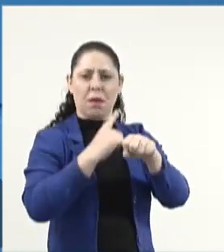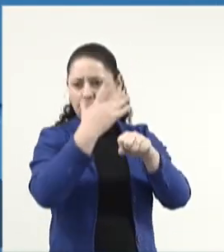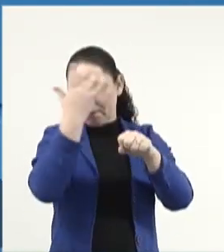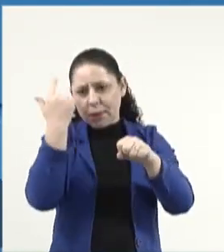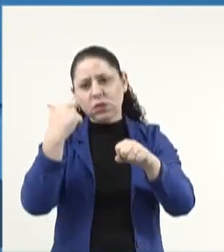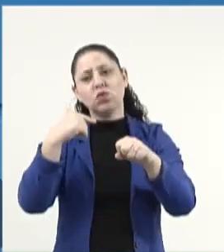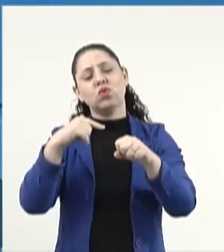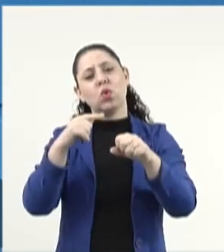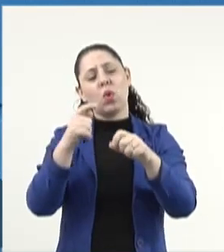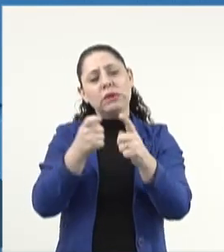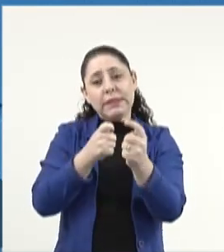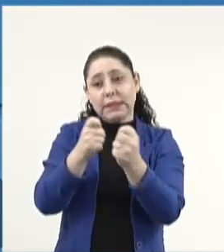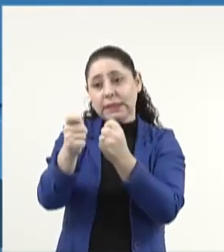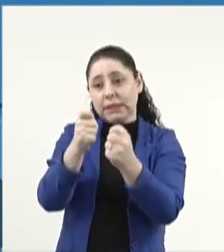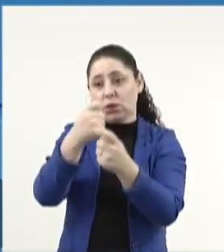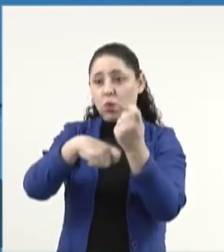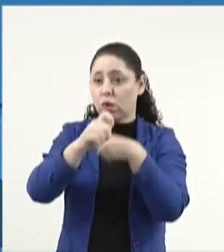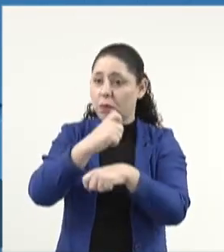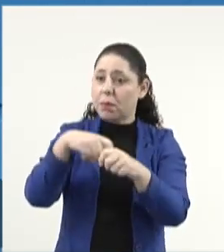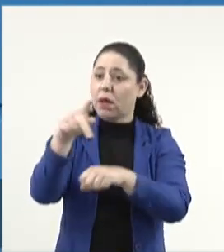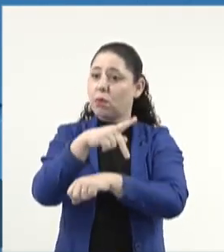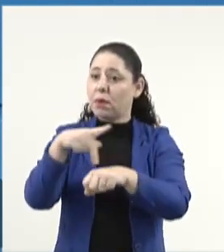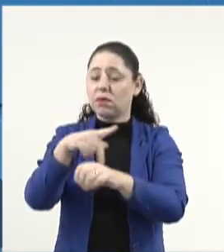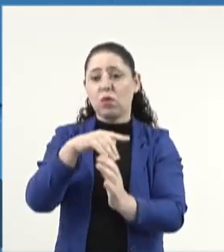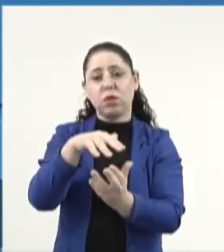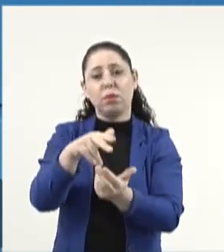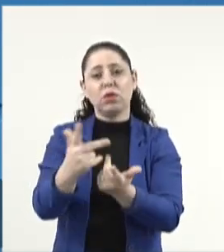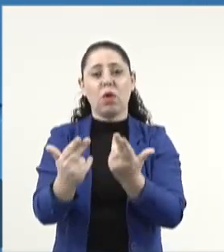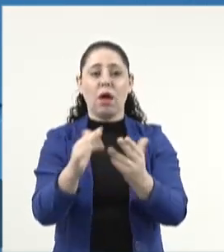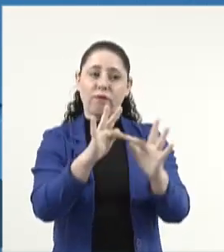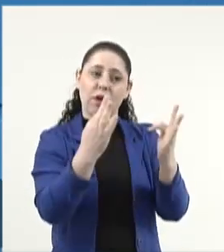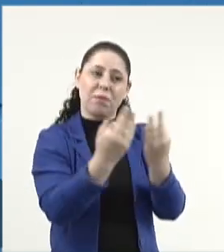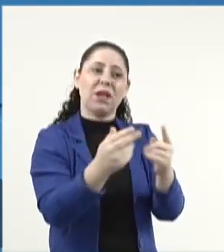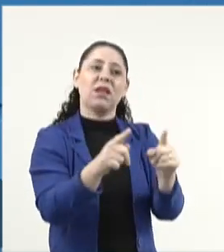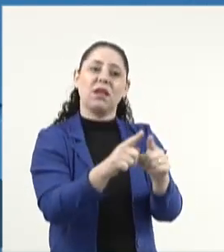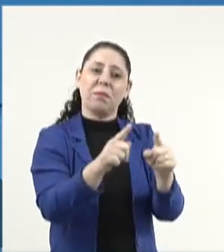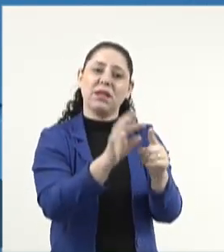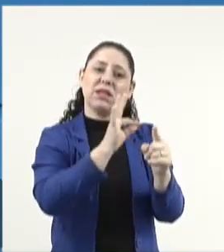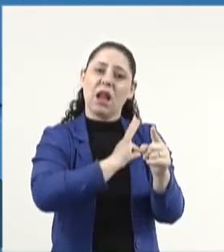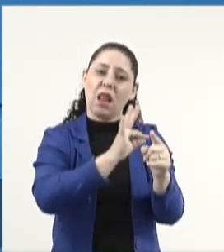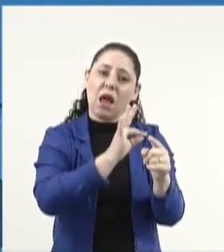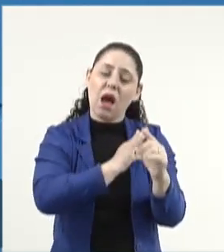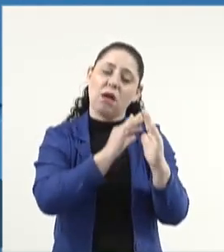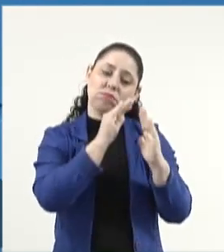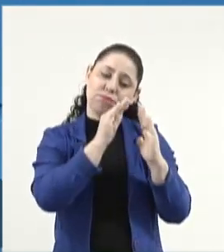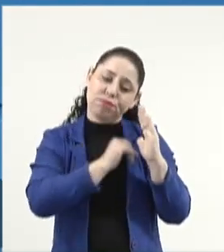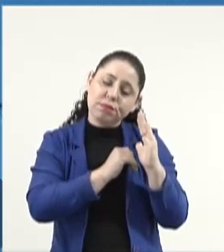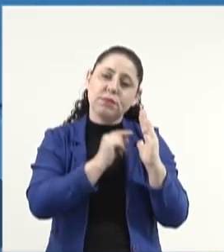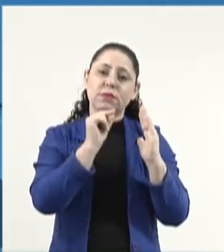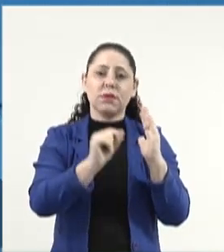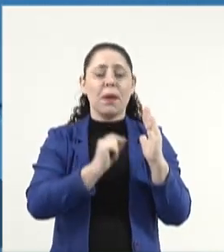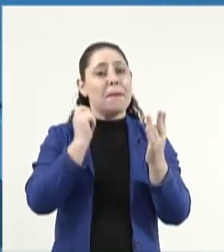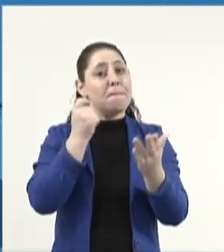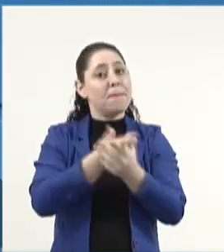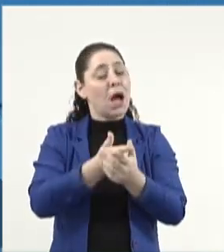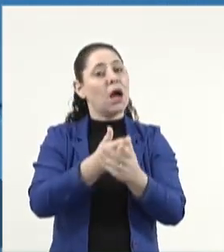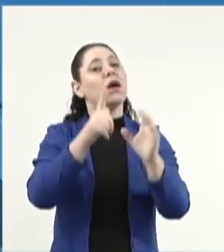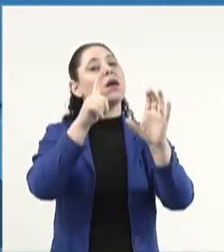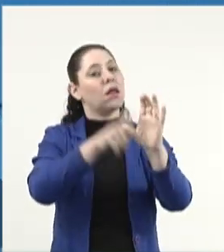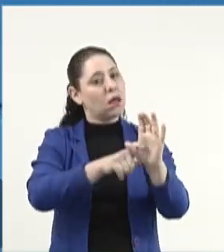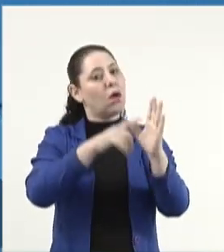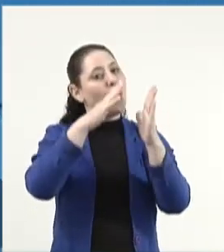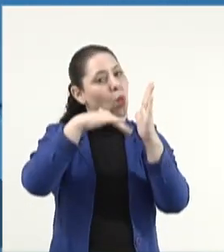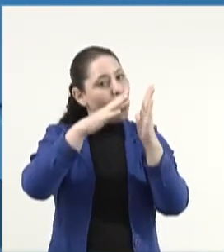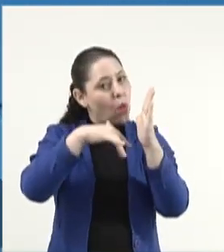a economia do Brasil como um todo, logicamente que as famílias também que recebem os menores salários e pagam a conta de